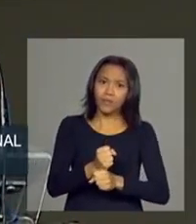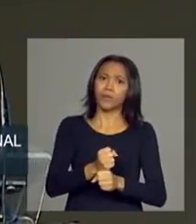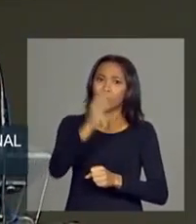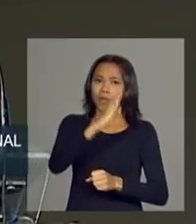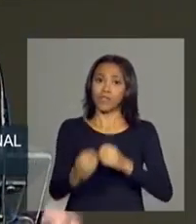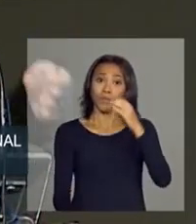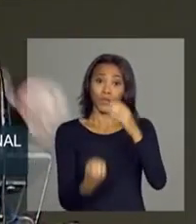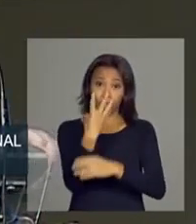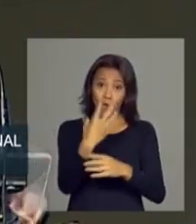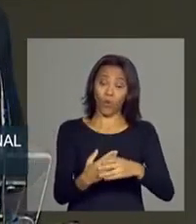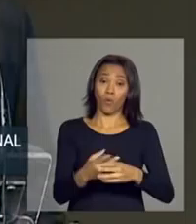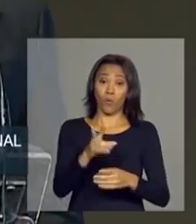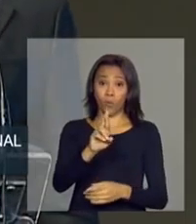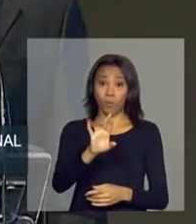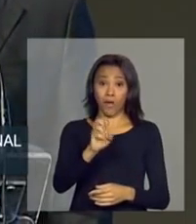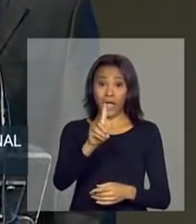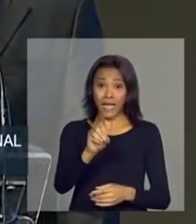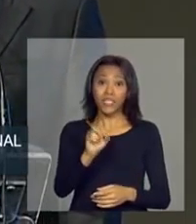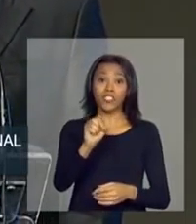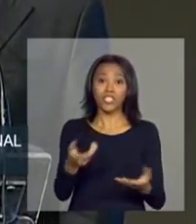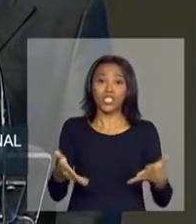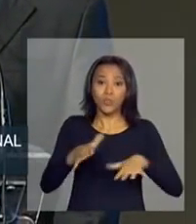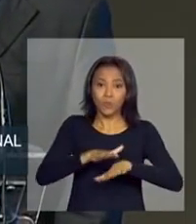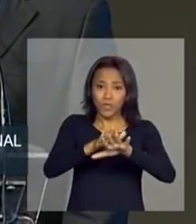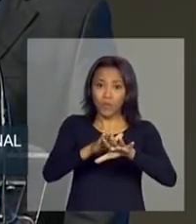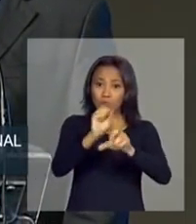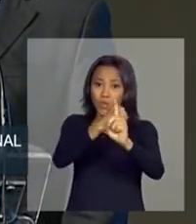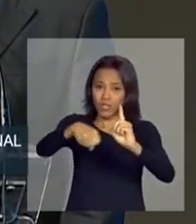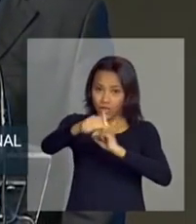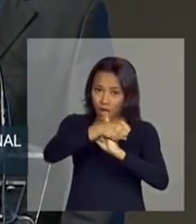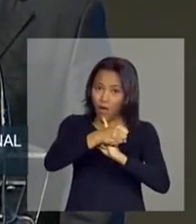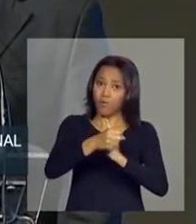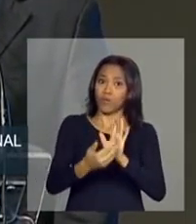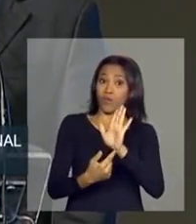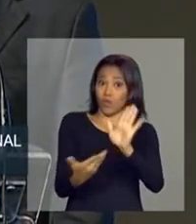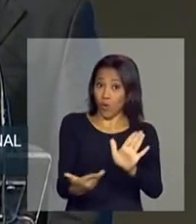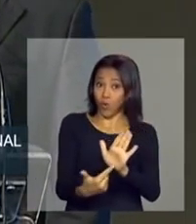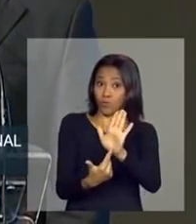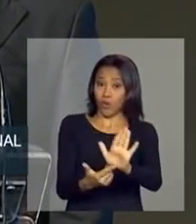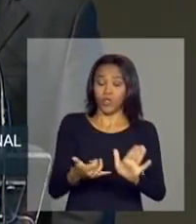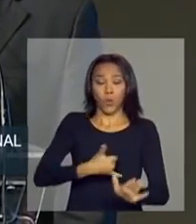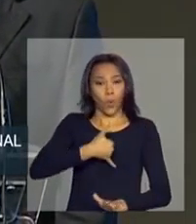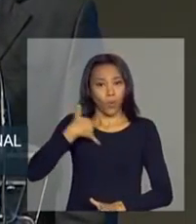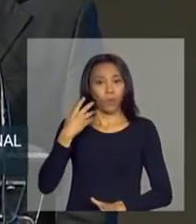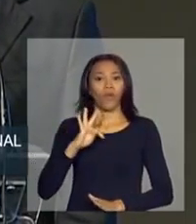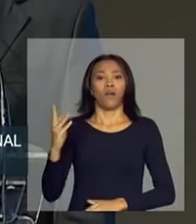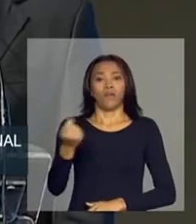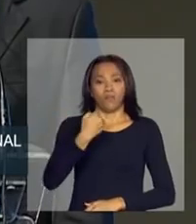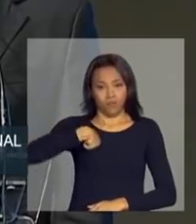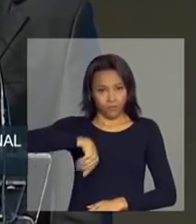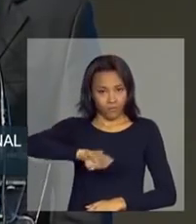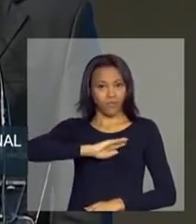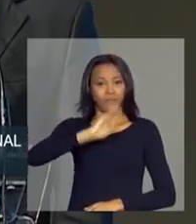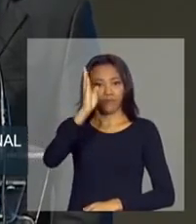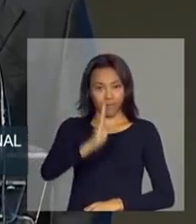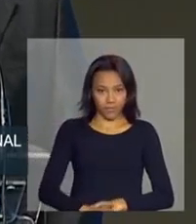muitos duvidaram. Disseram que aquilo era demagogia. E passados